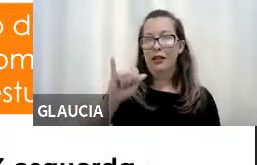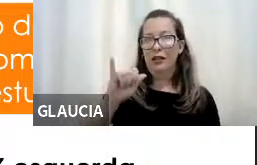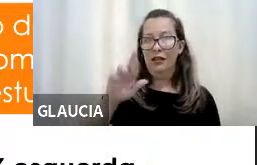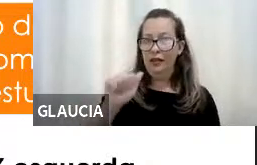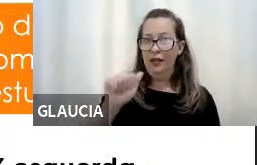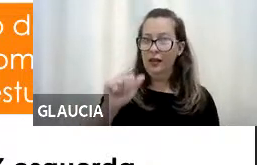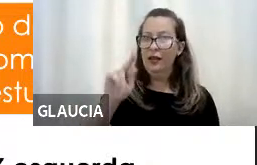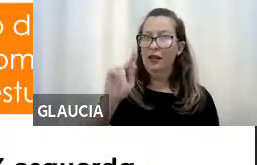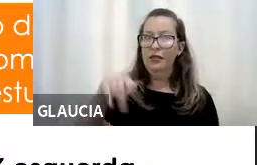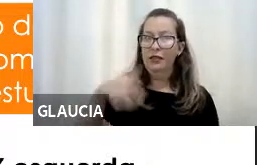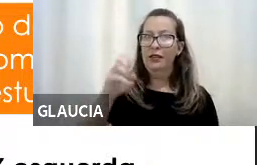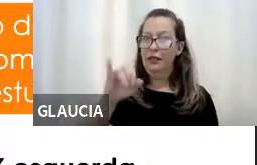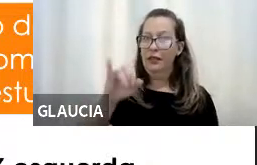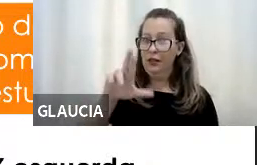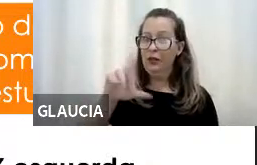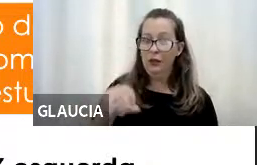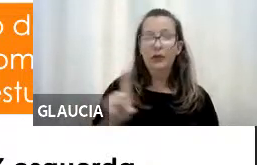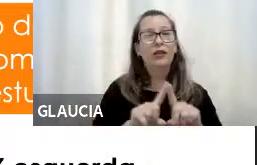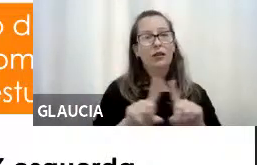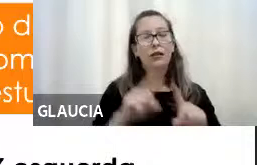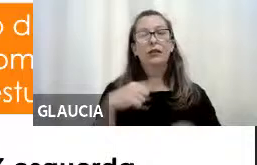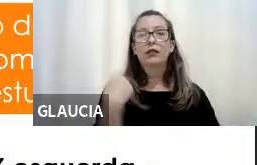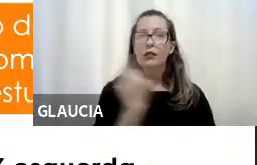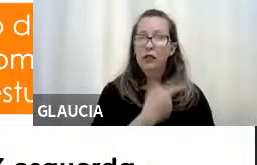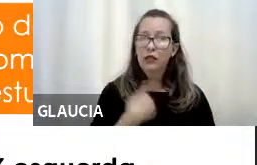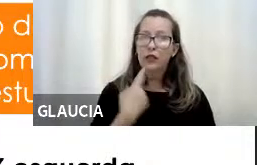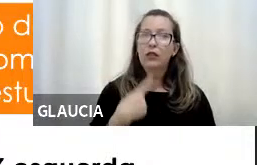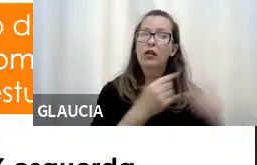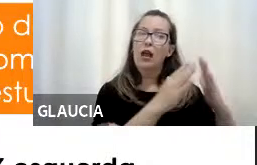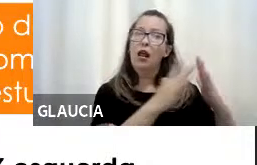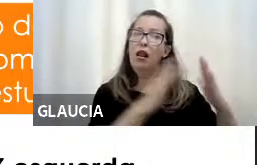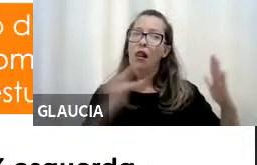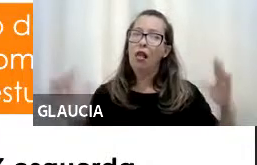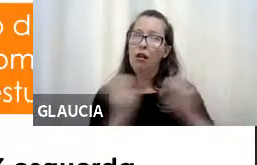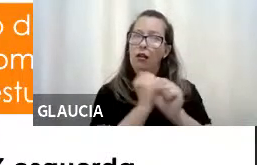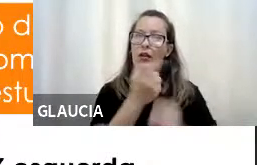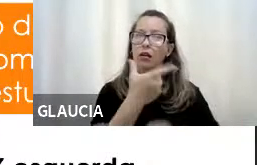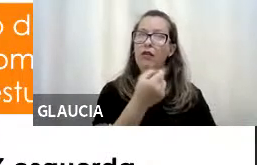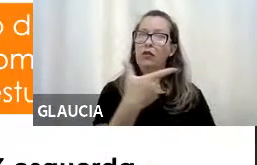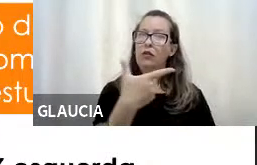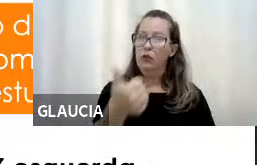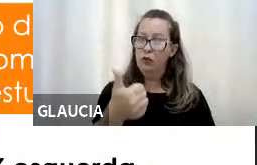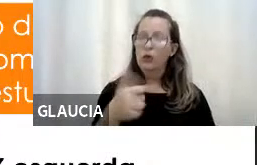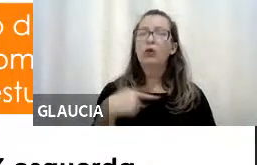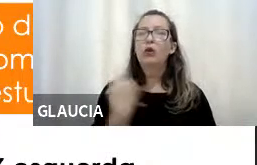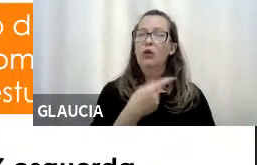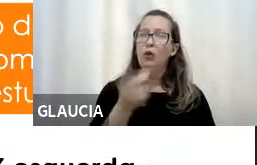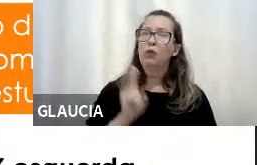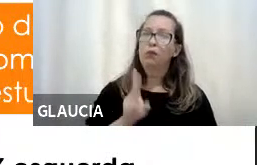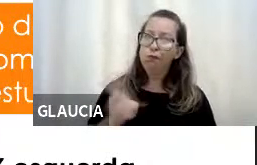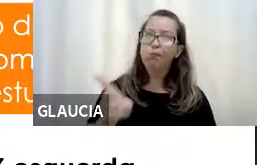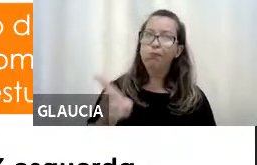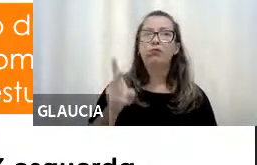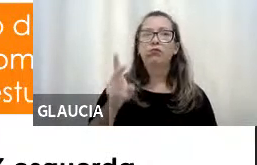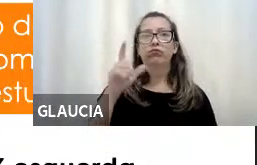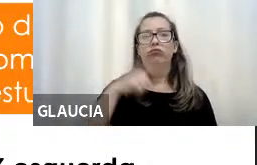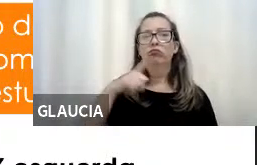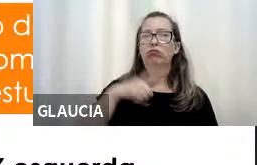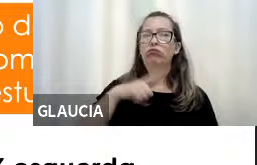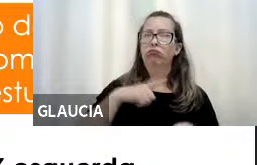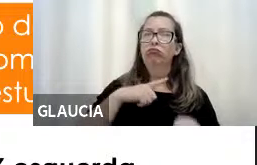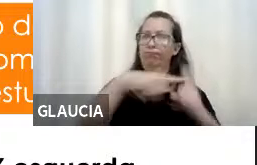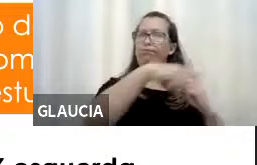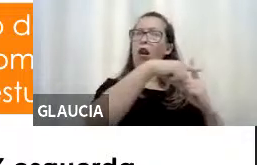gente, ao longo desse ano, a gente manteve esse patamar de